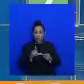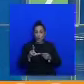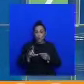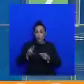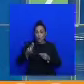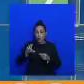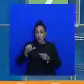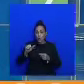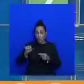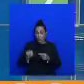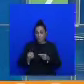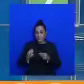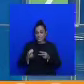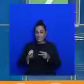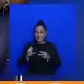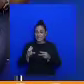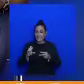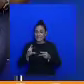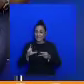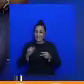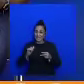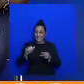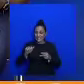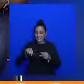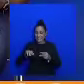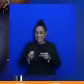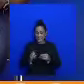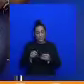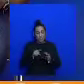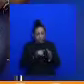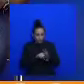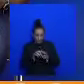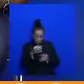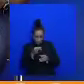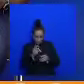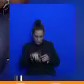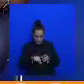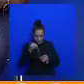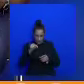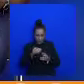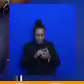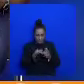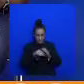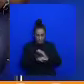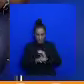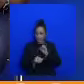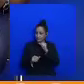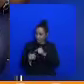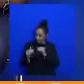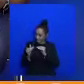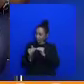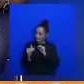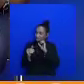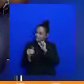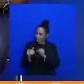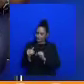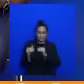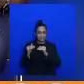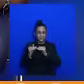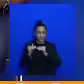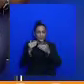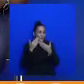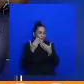Lucas Silva e Eliane de Jesus. Confirma os números sorteados na Lotomania? Sim, confirmo. Sim,